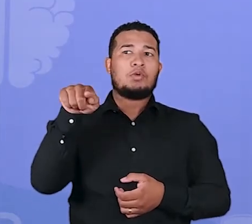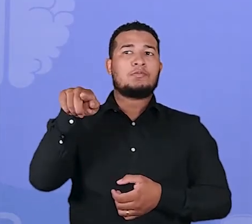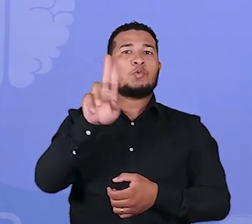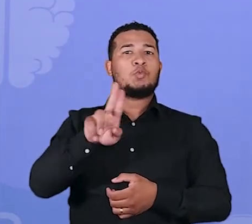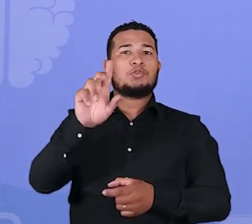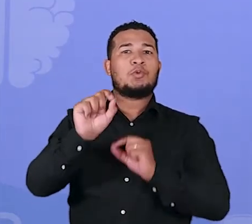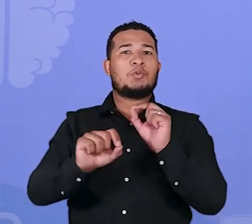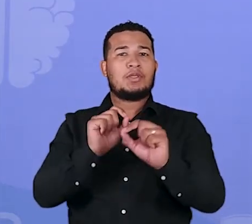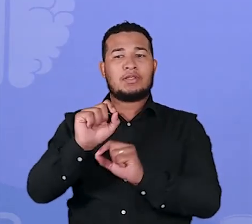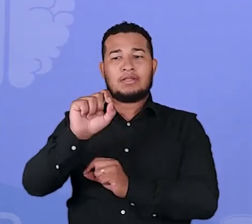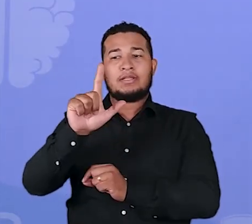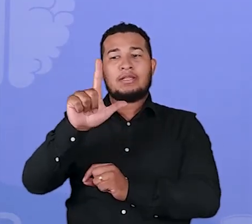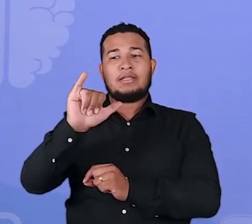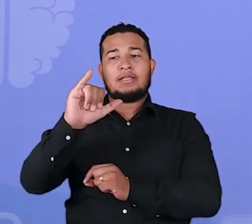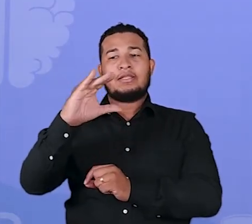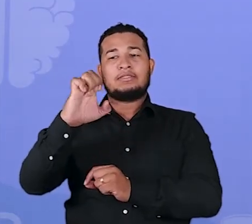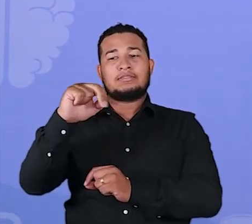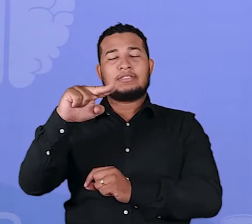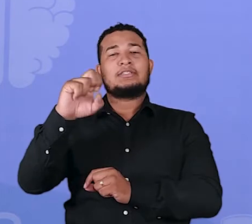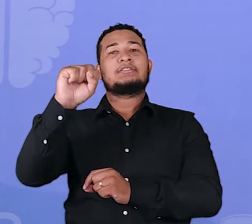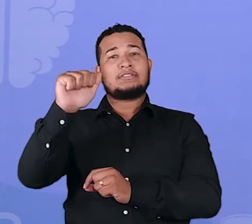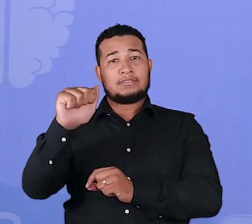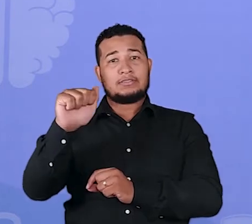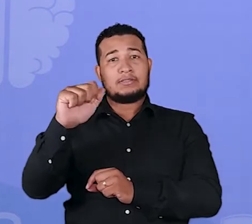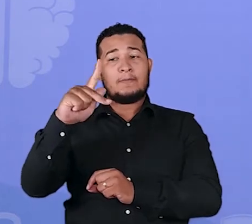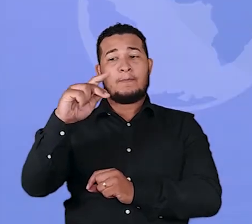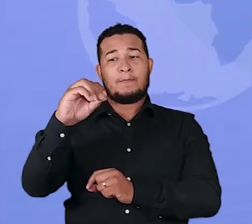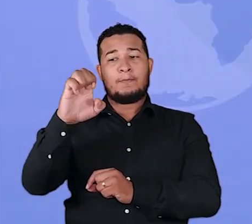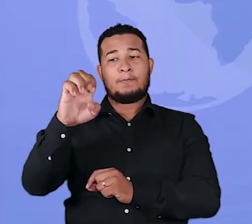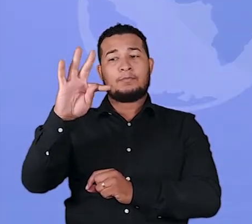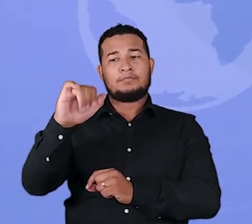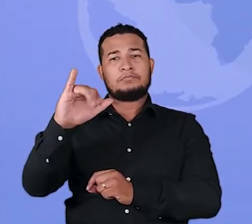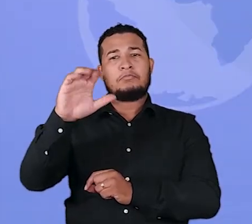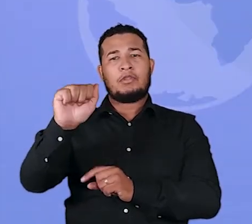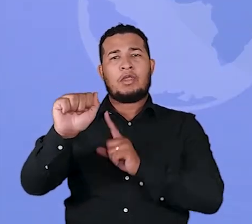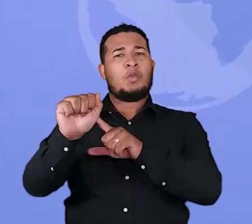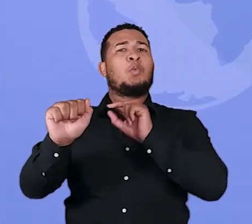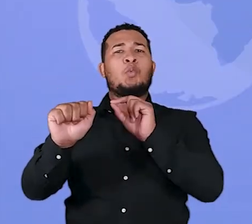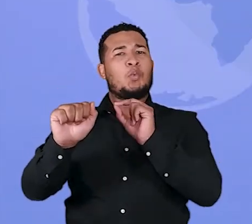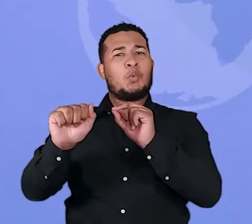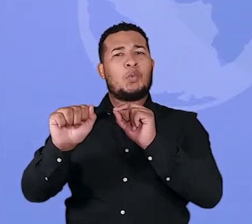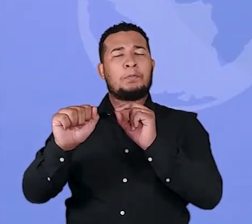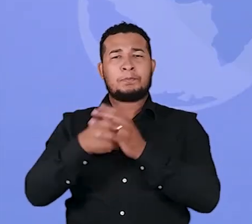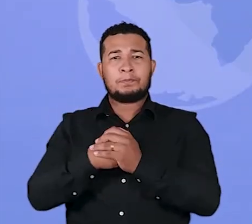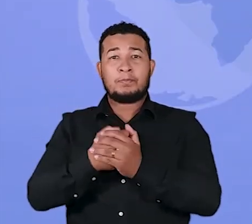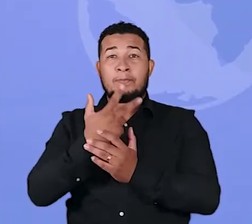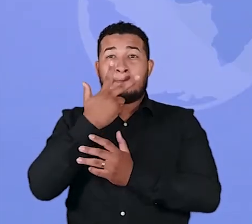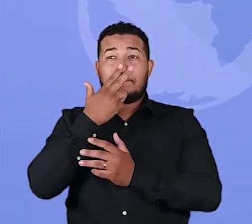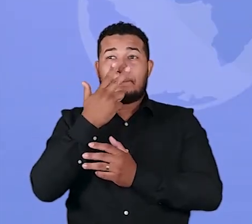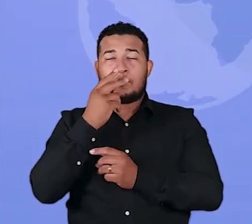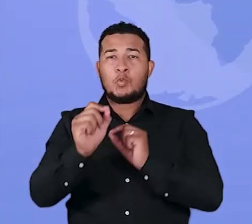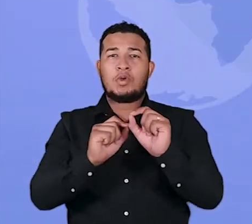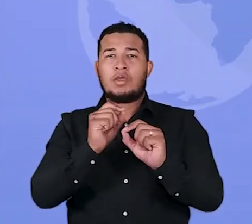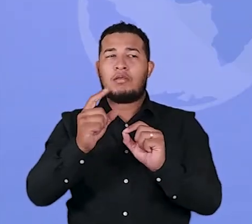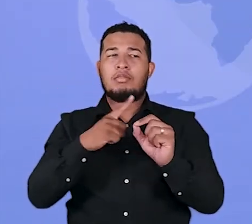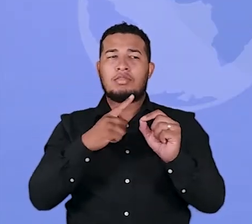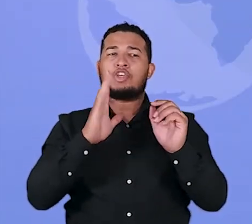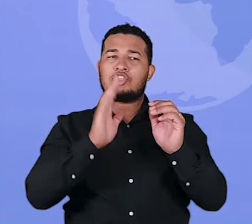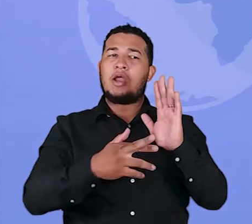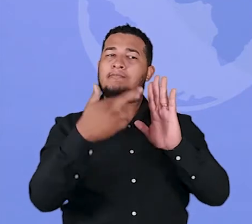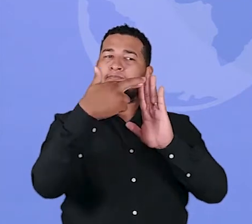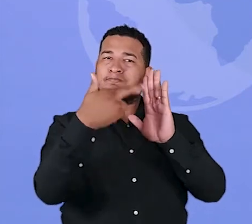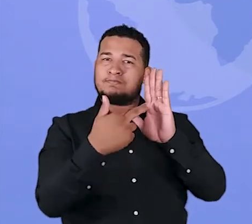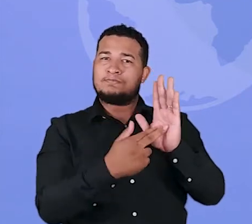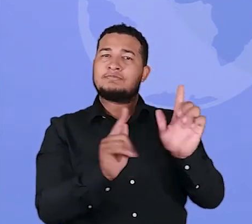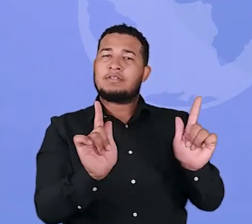autor utiliza da licença poética. O que é isso? É quando você foge um pouco